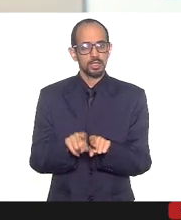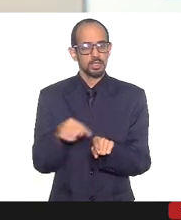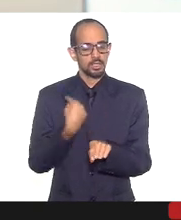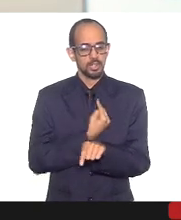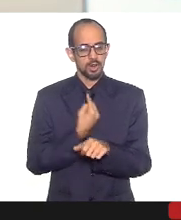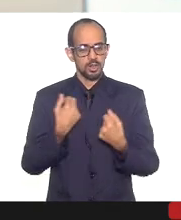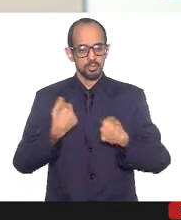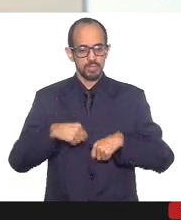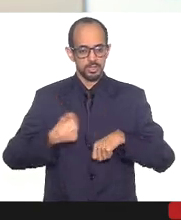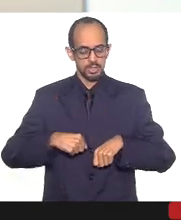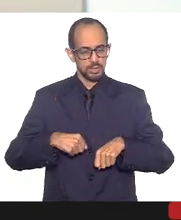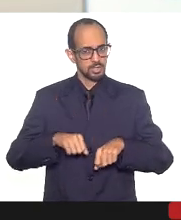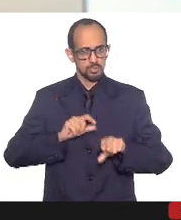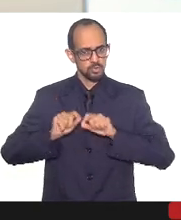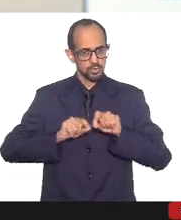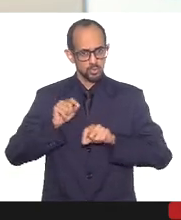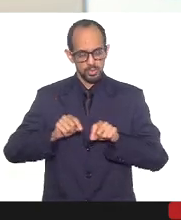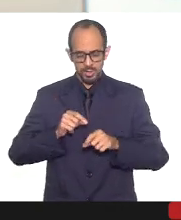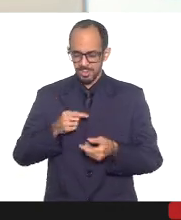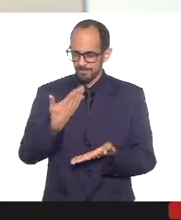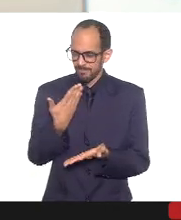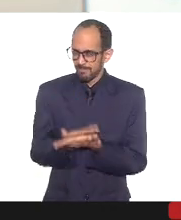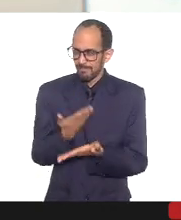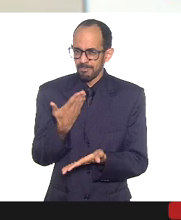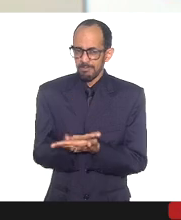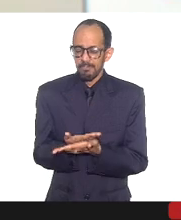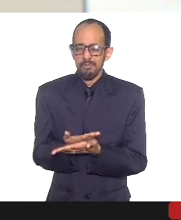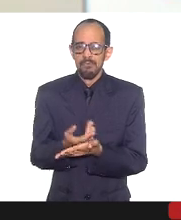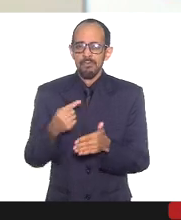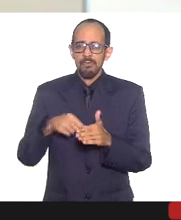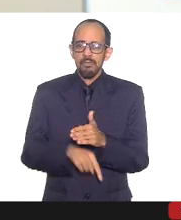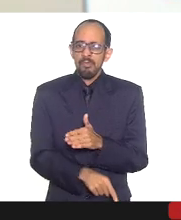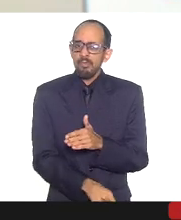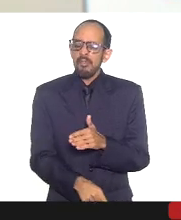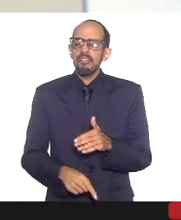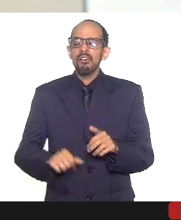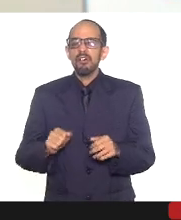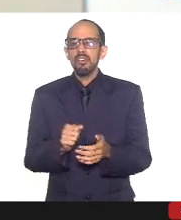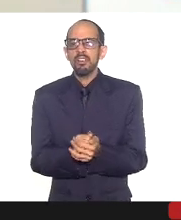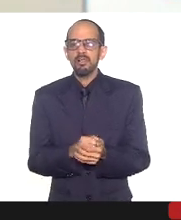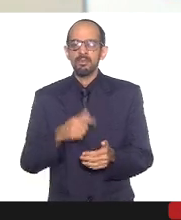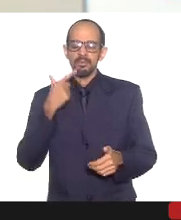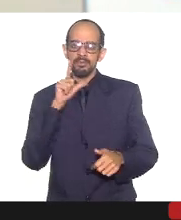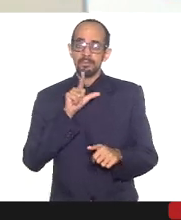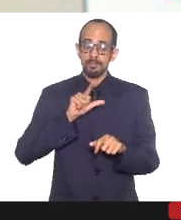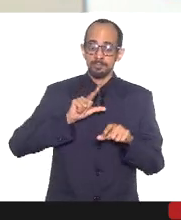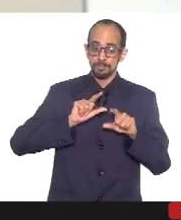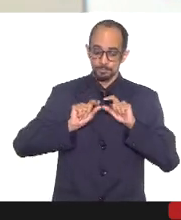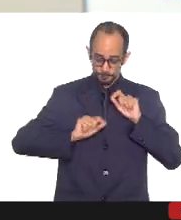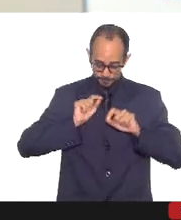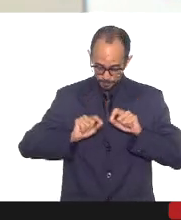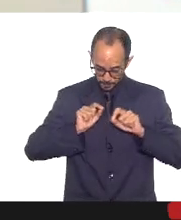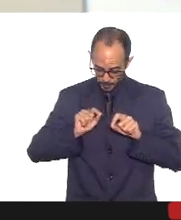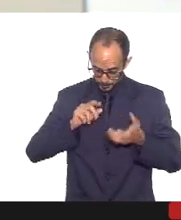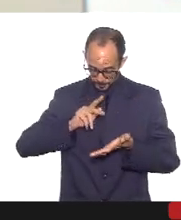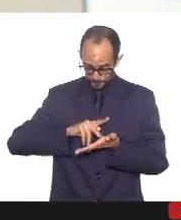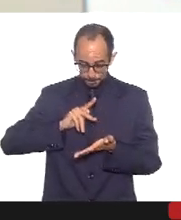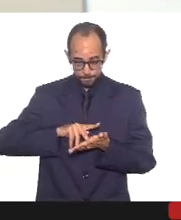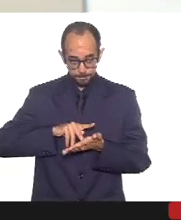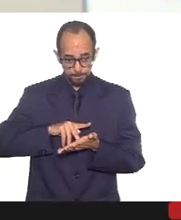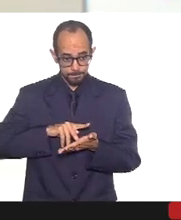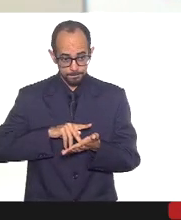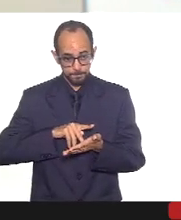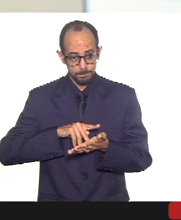que se debruçar de forma mais pormenorizada para que a gente, né, de fato,